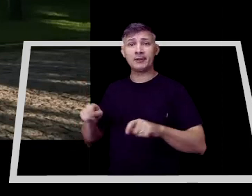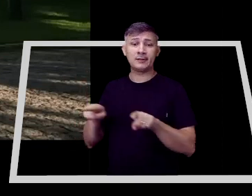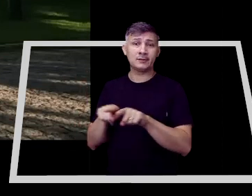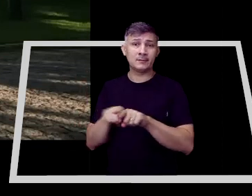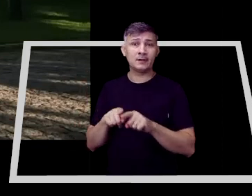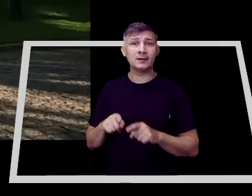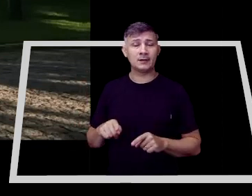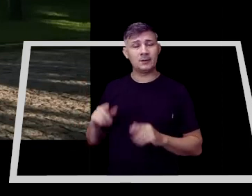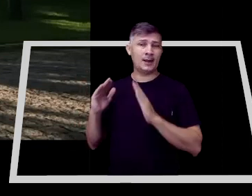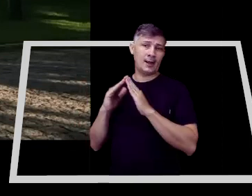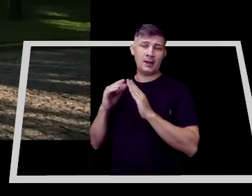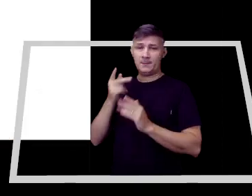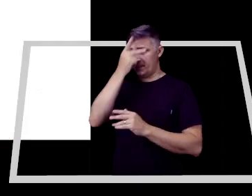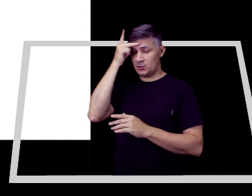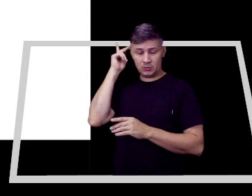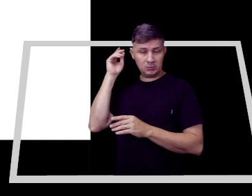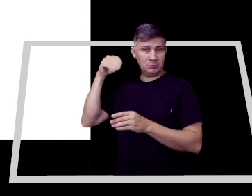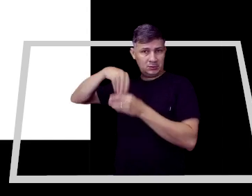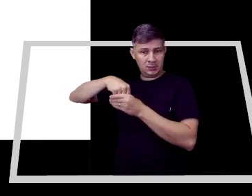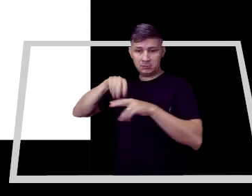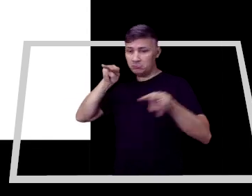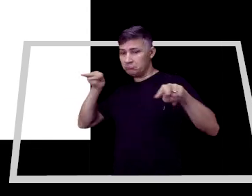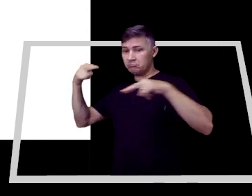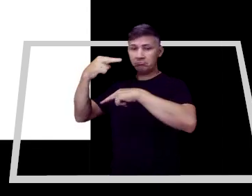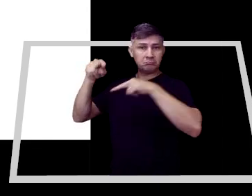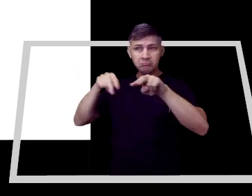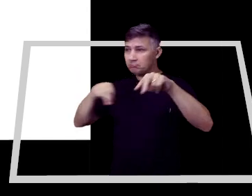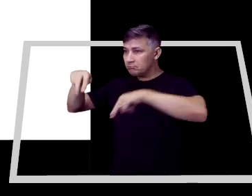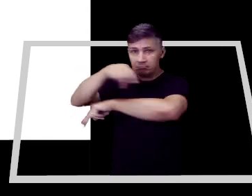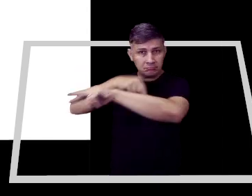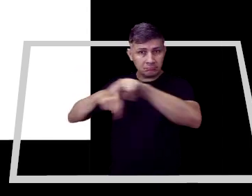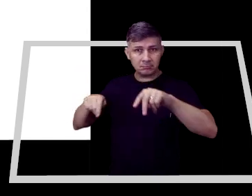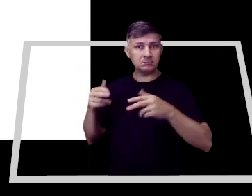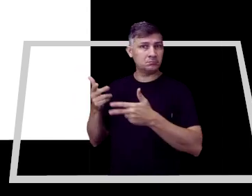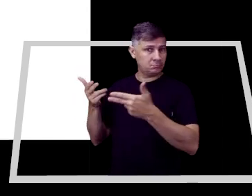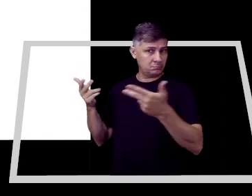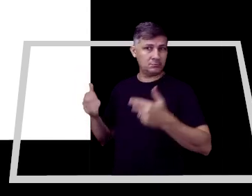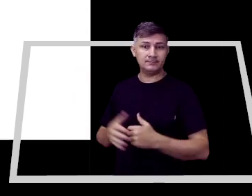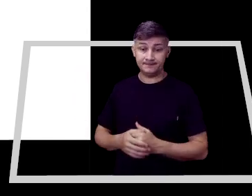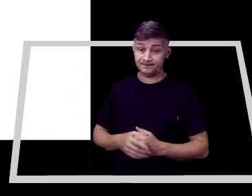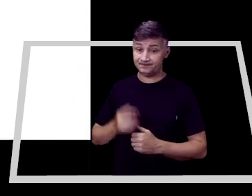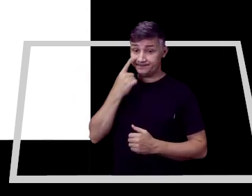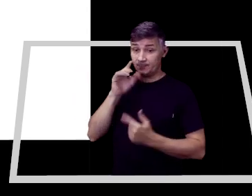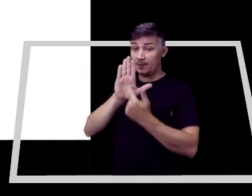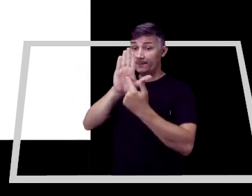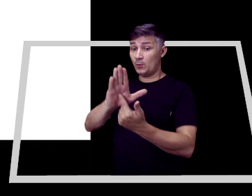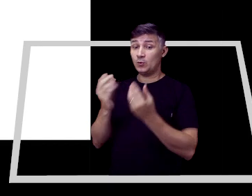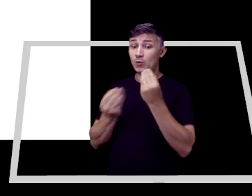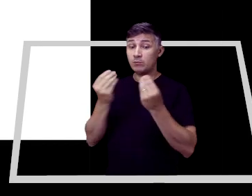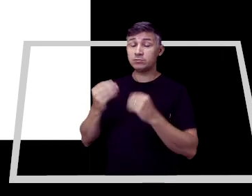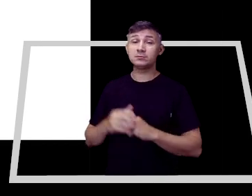seus moradores se cruzarem visualmente nesse percurso. Então, aqui é um corte que mostra um pouco essa